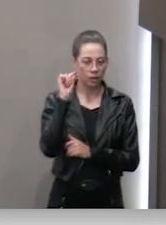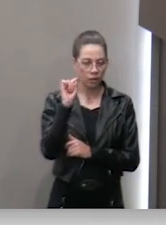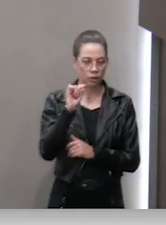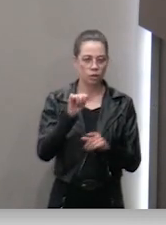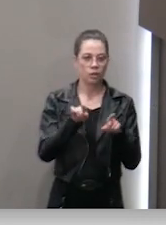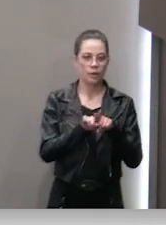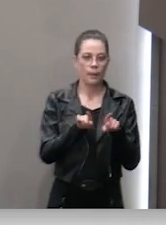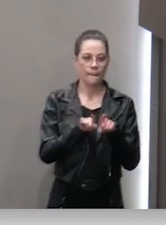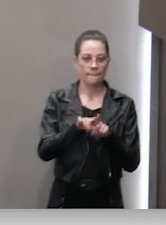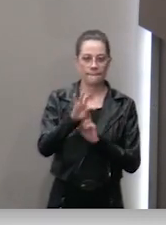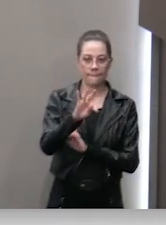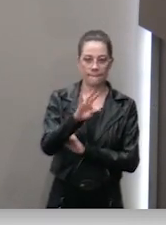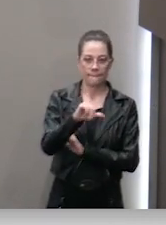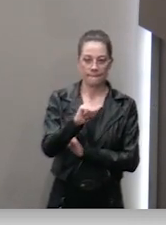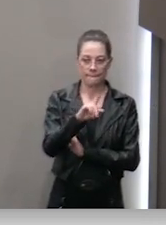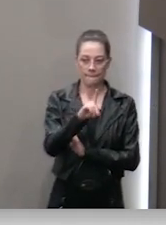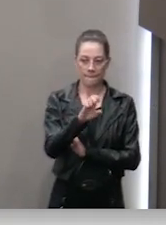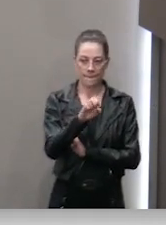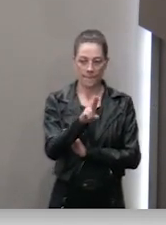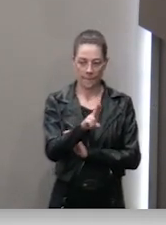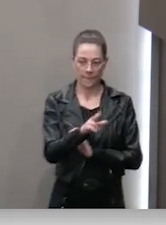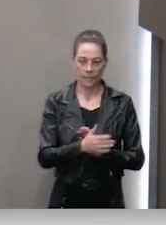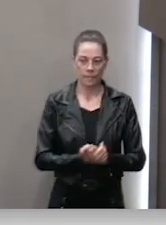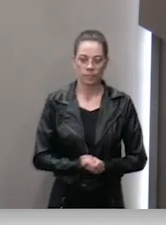Santos e Tadeu Moraes Trindade.